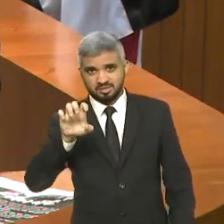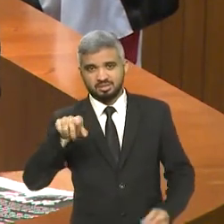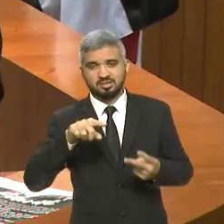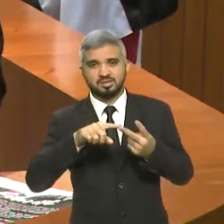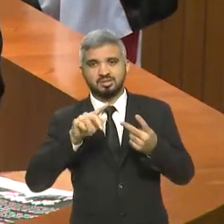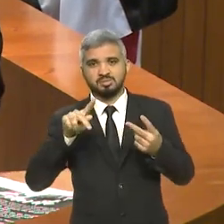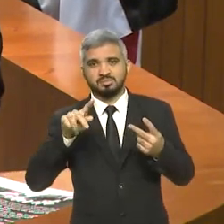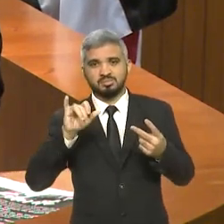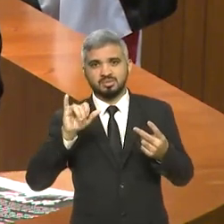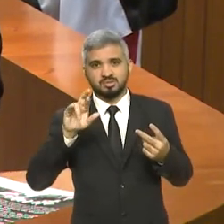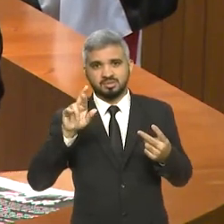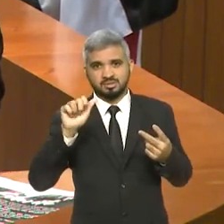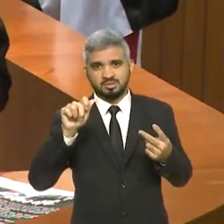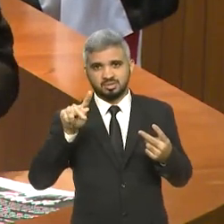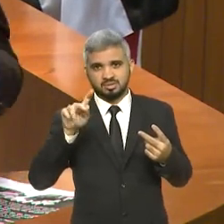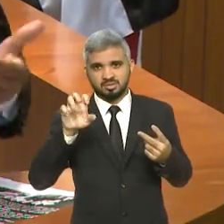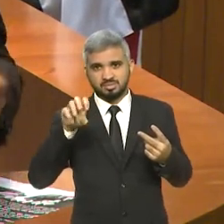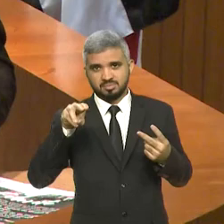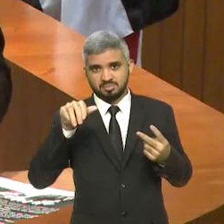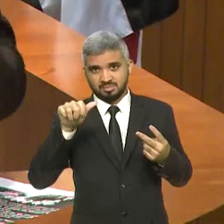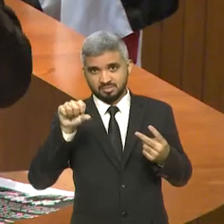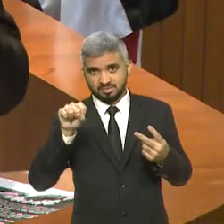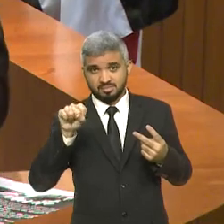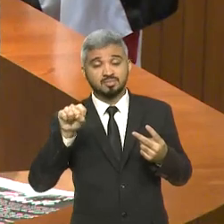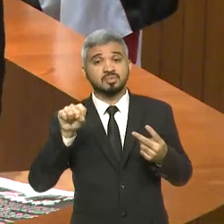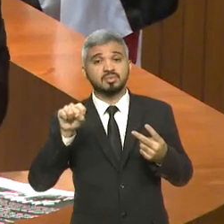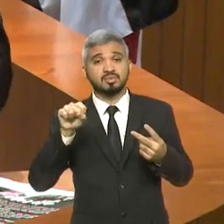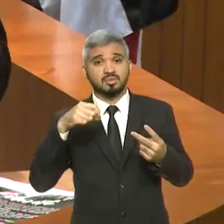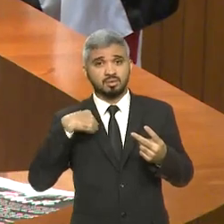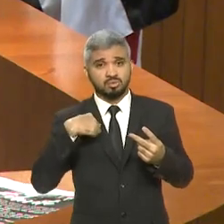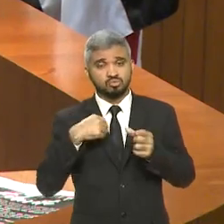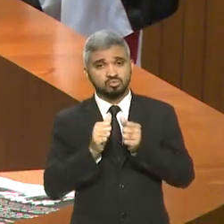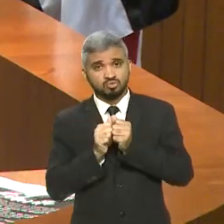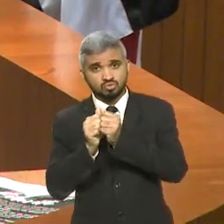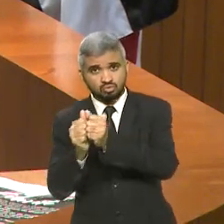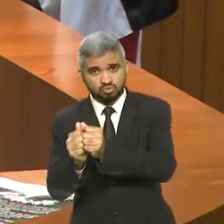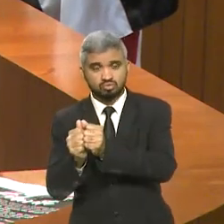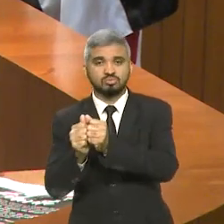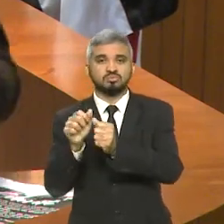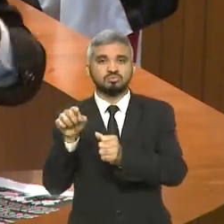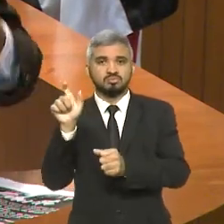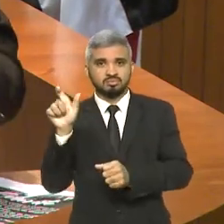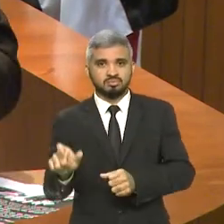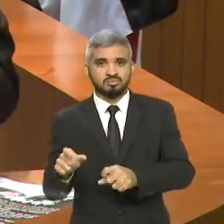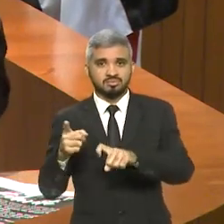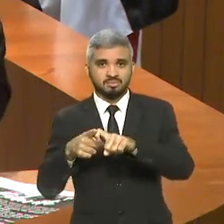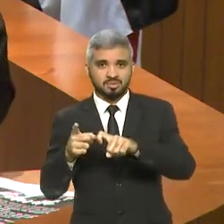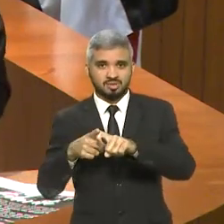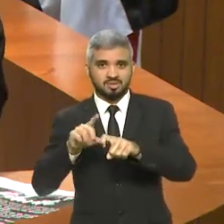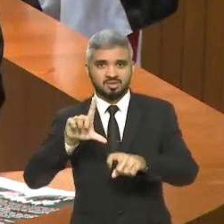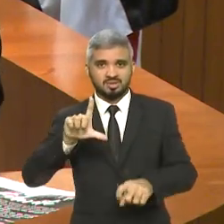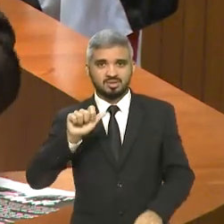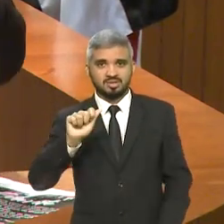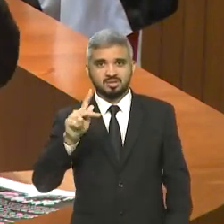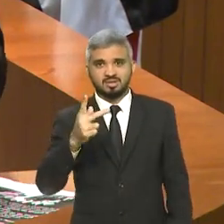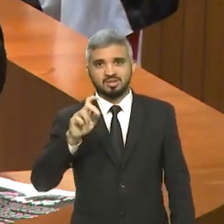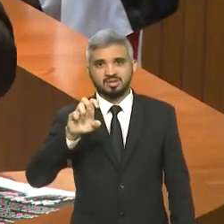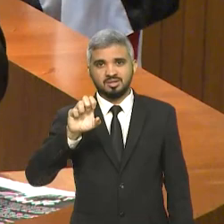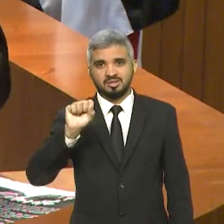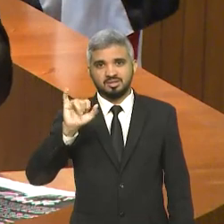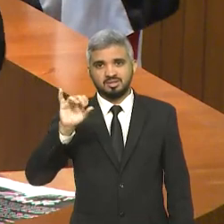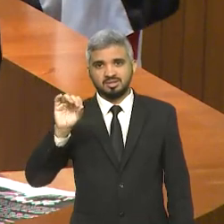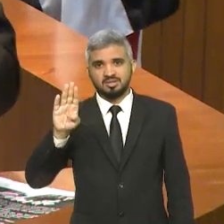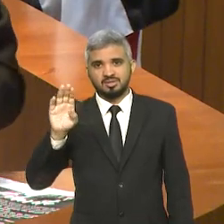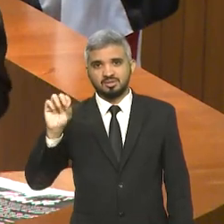Hélito, deputado Hélito do Curso, estará acompanhando o médico doutor Laércio Bonfim na Caravana da Esperança,